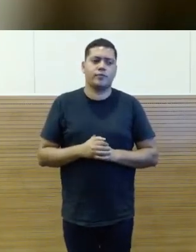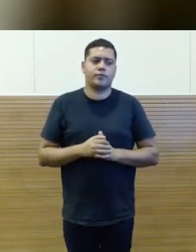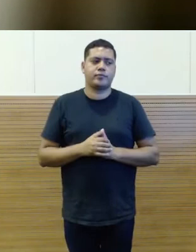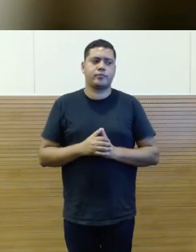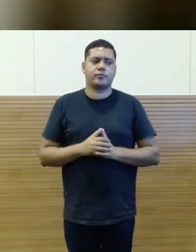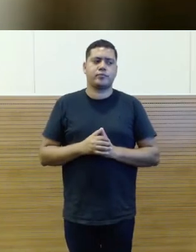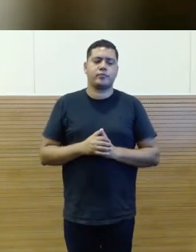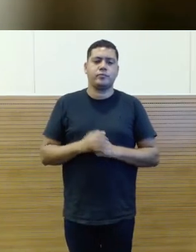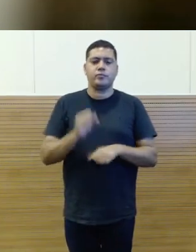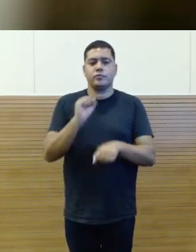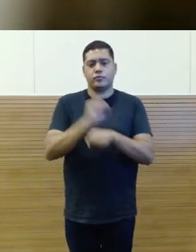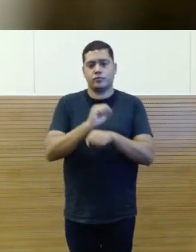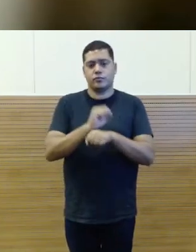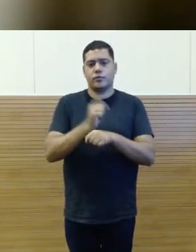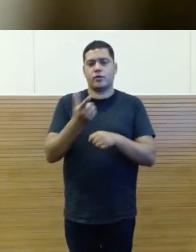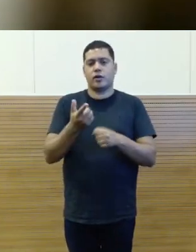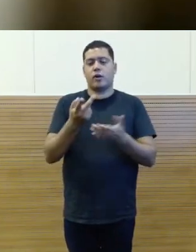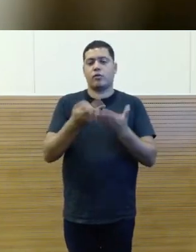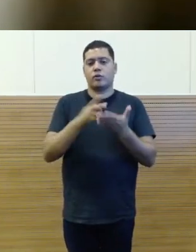Vamos aguardar a tradução.